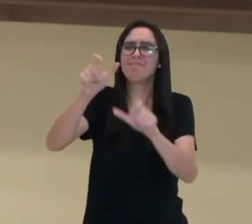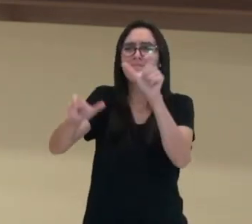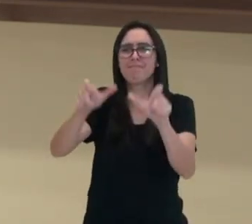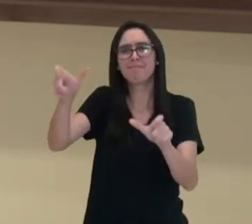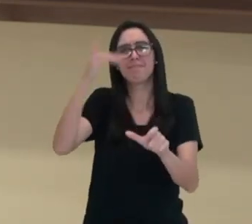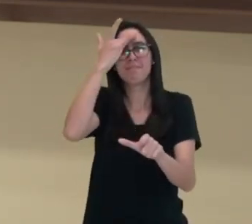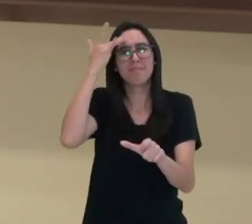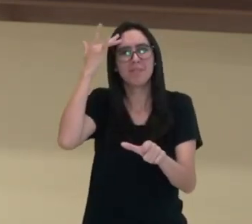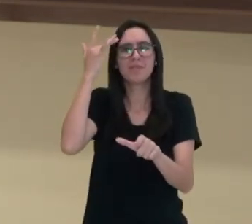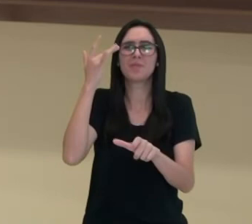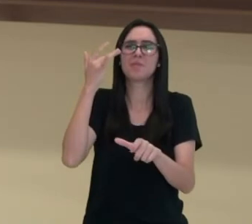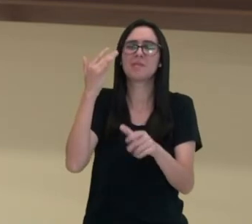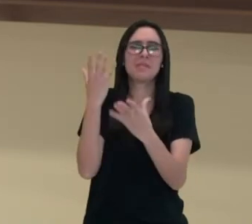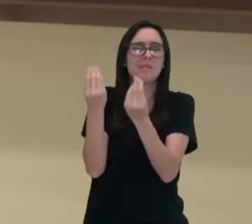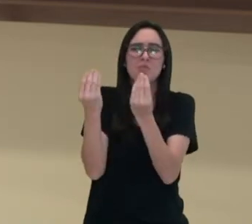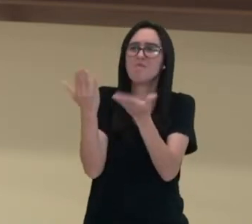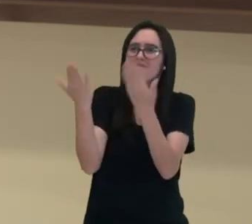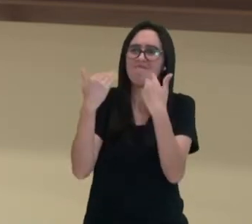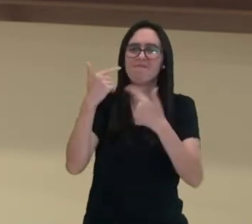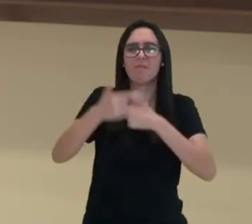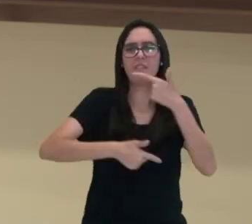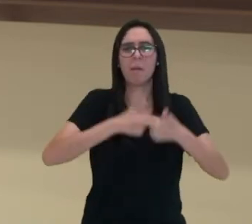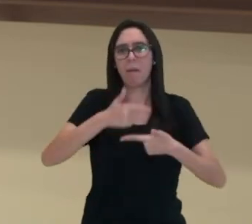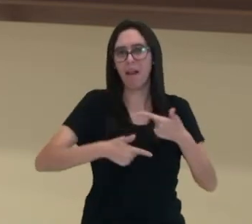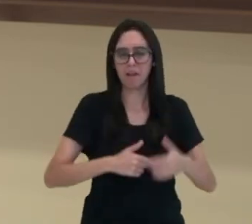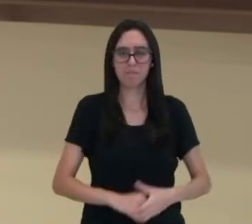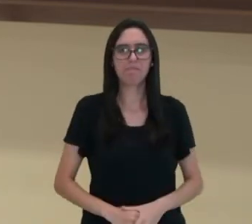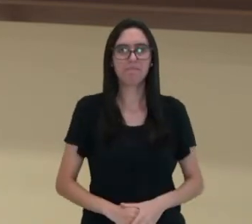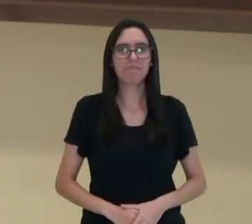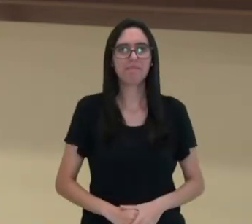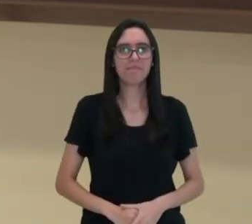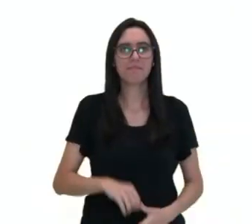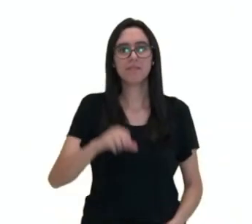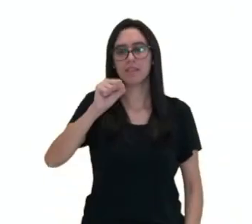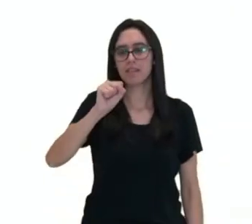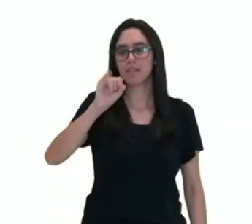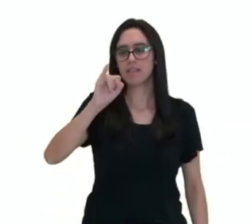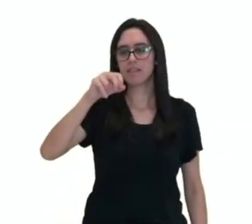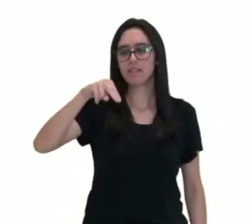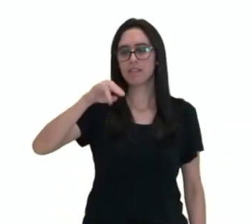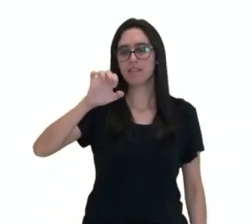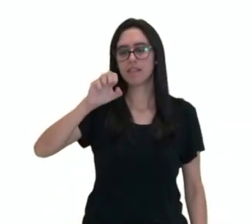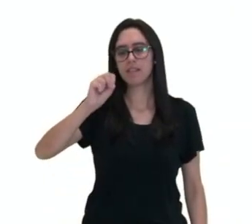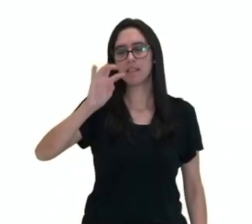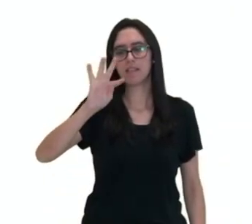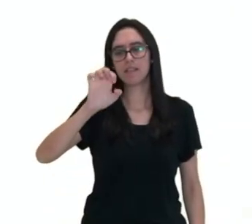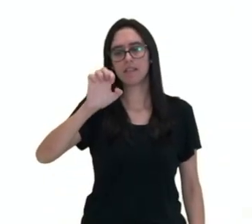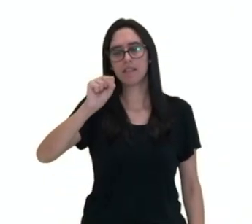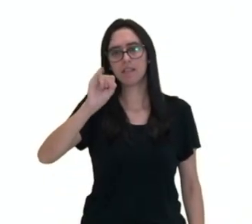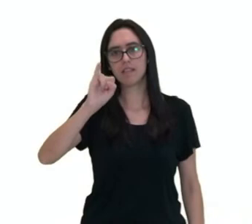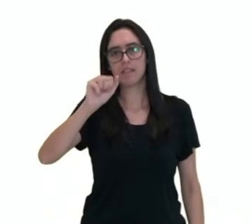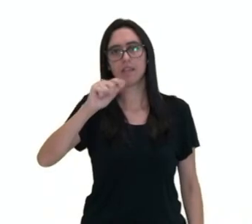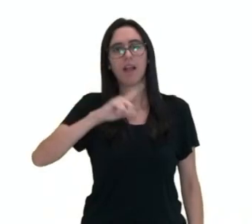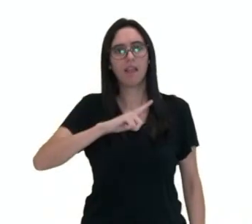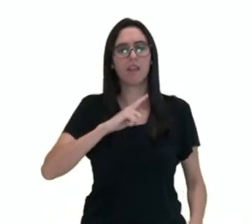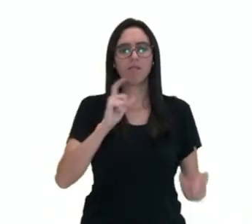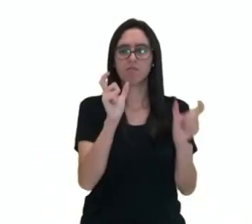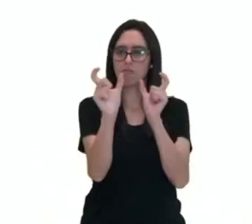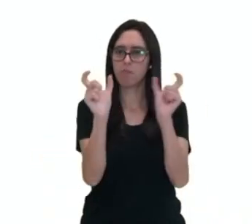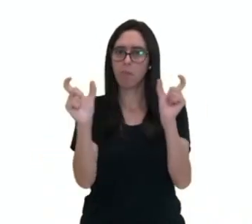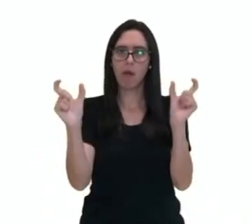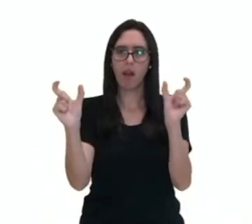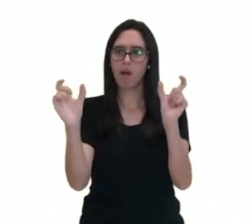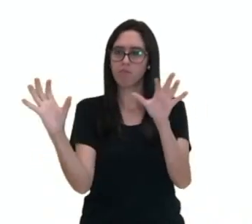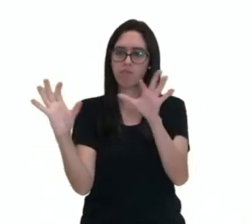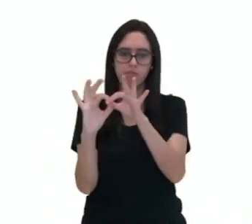braços para o trabalho daquela semana. Na sinestesia, nós temos uma associação de palavras ou expressões em que ocorre